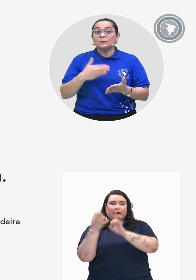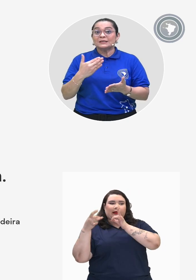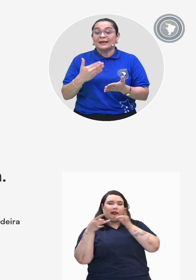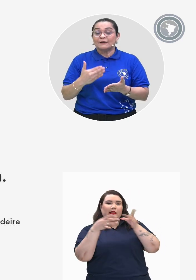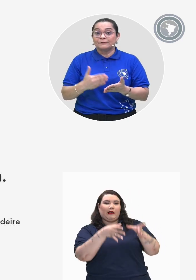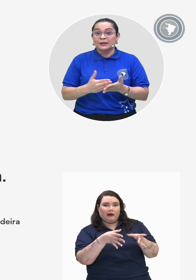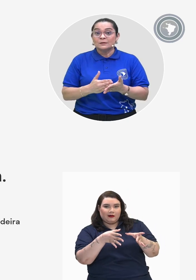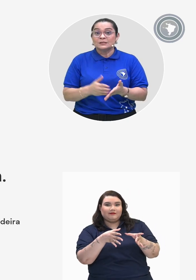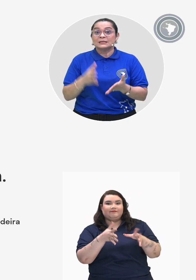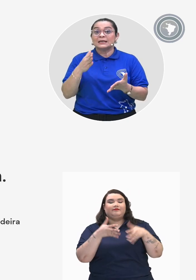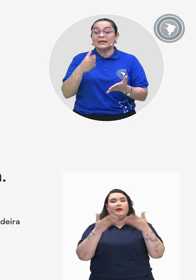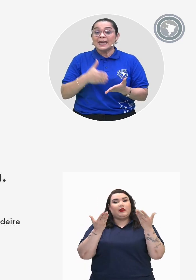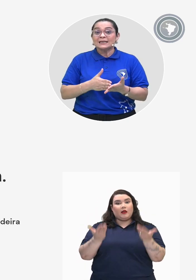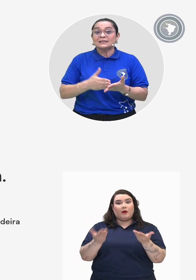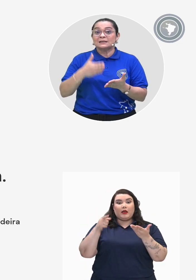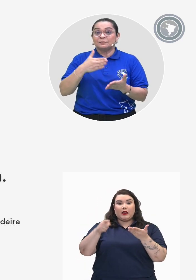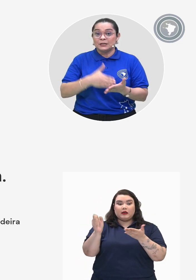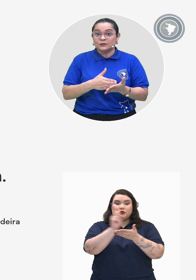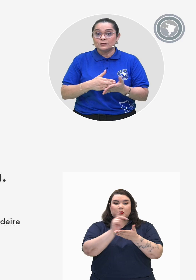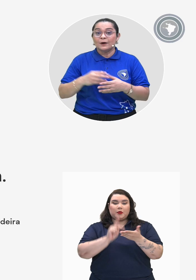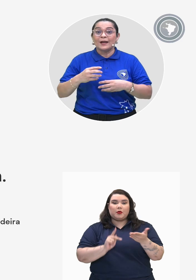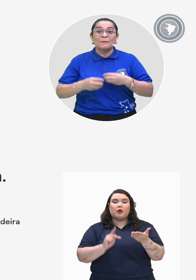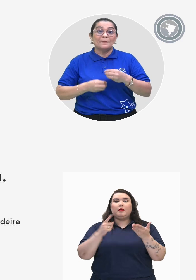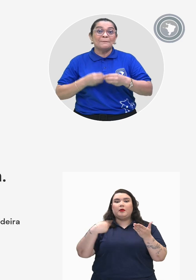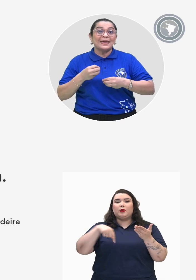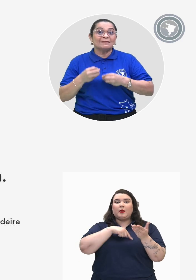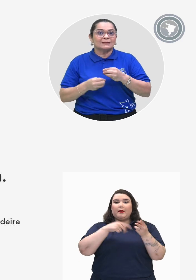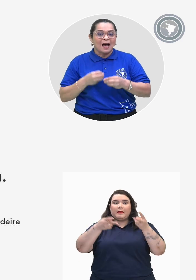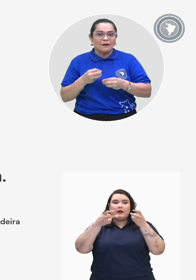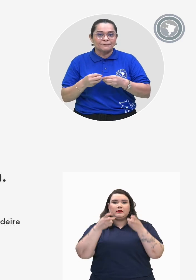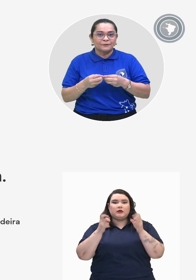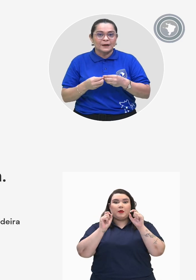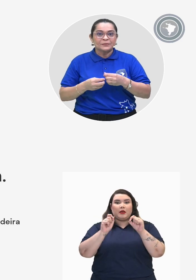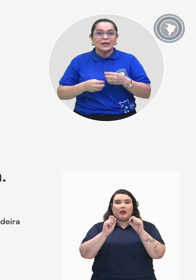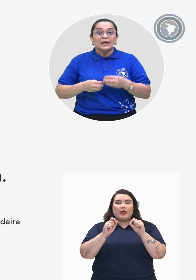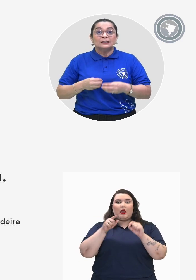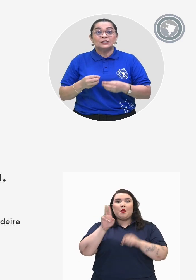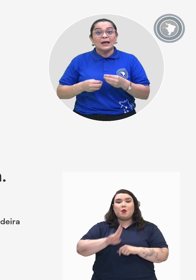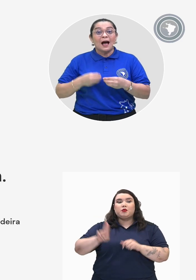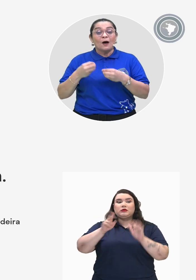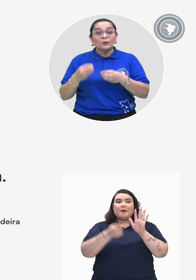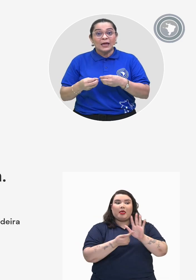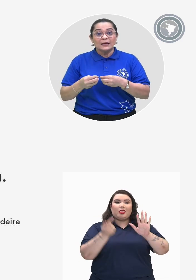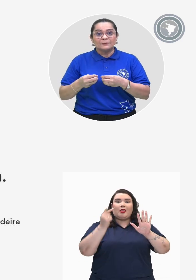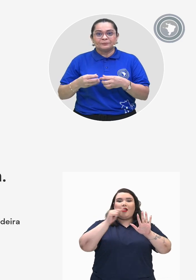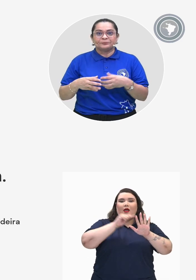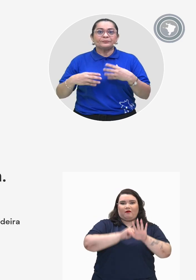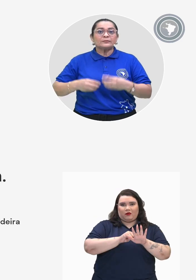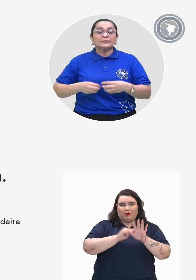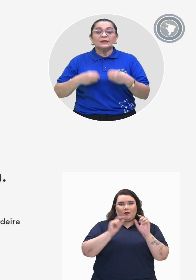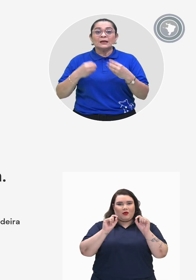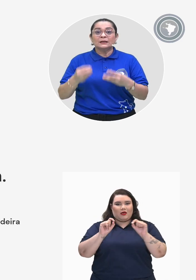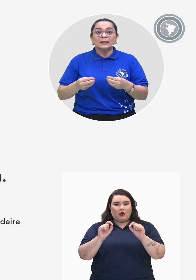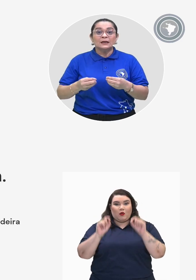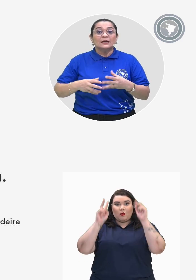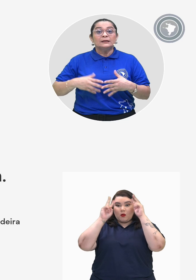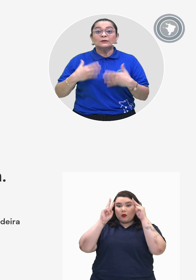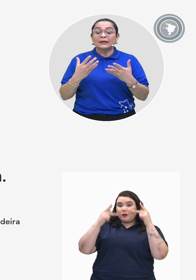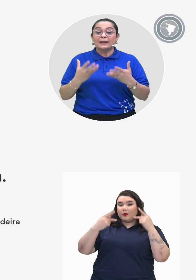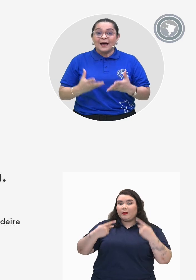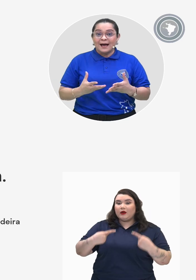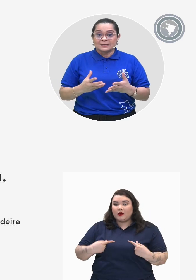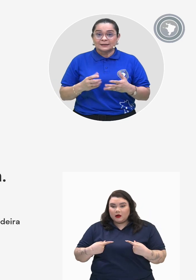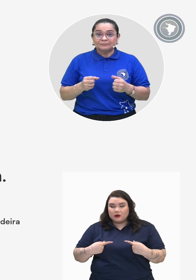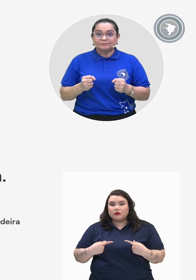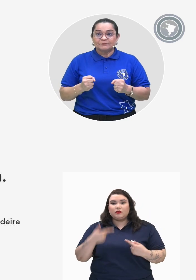nós observamos que esse bicho é uma metáfora de alguém que não